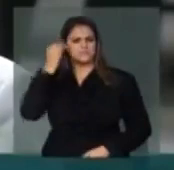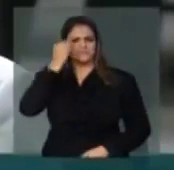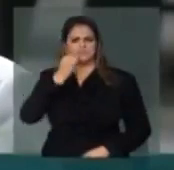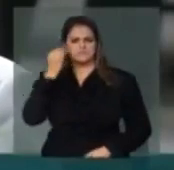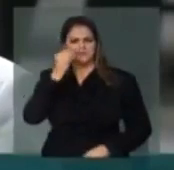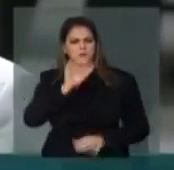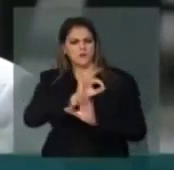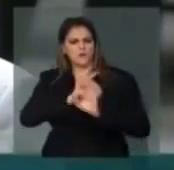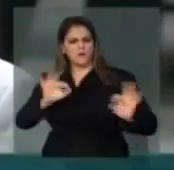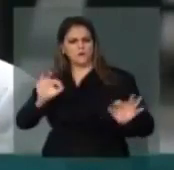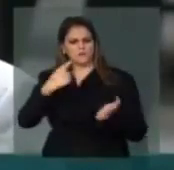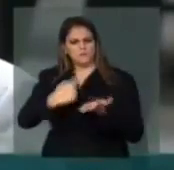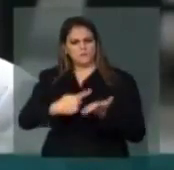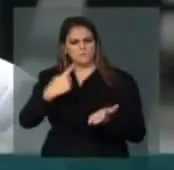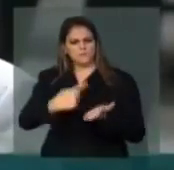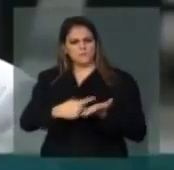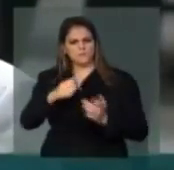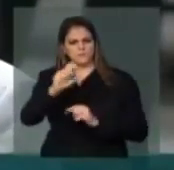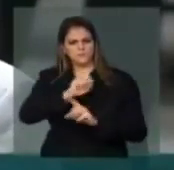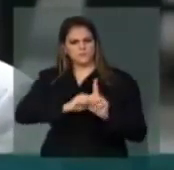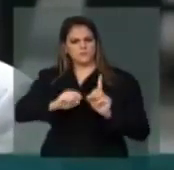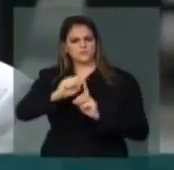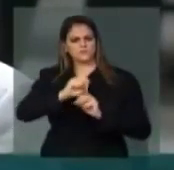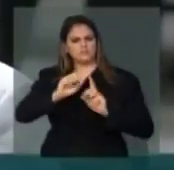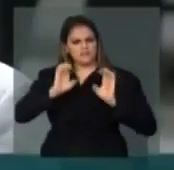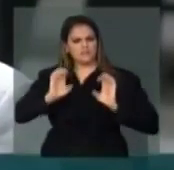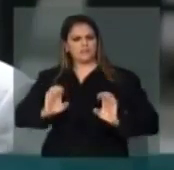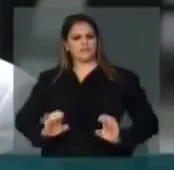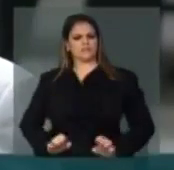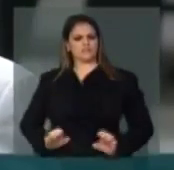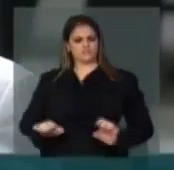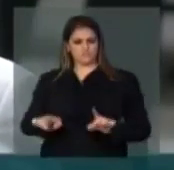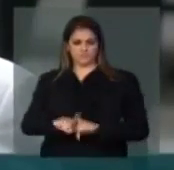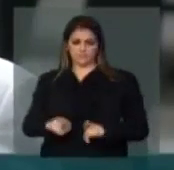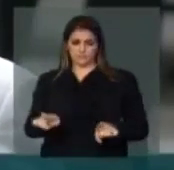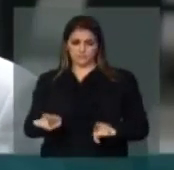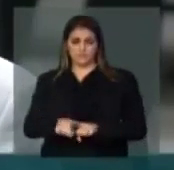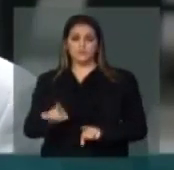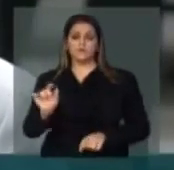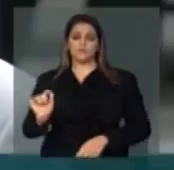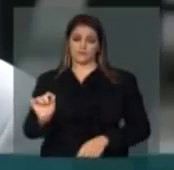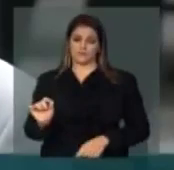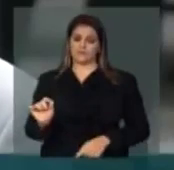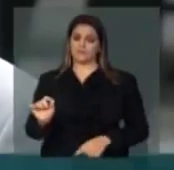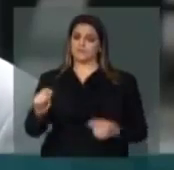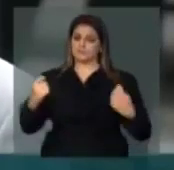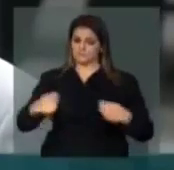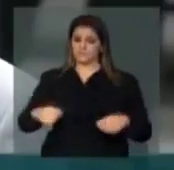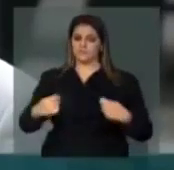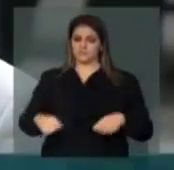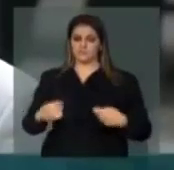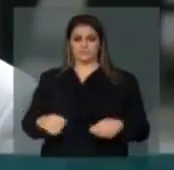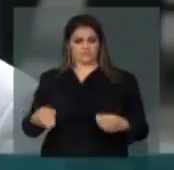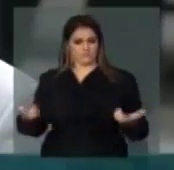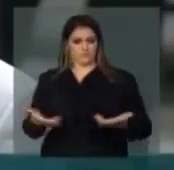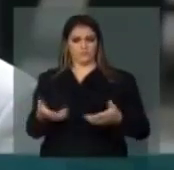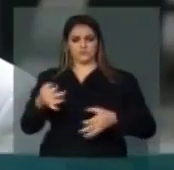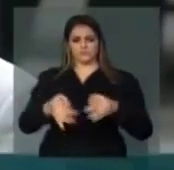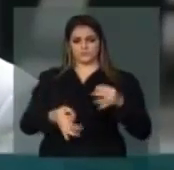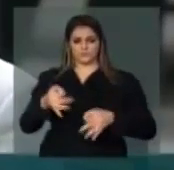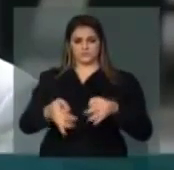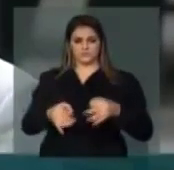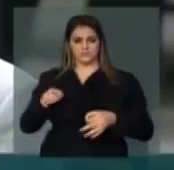sensibilidade, compromisso social, grandeza ética e, sobretudo, que é tão necessário na